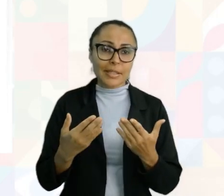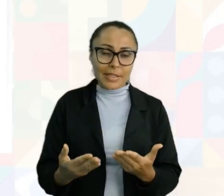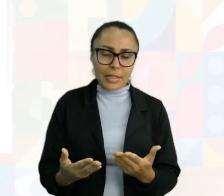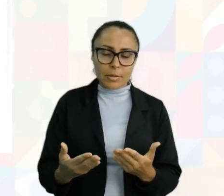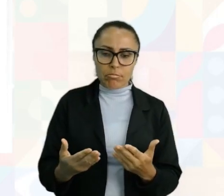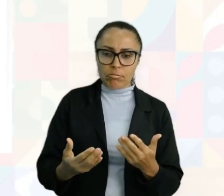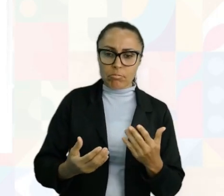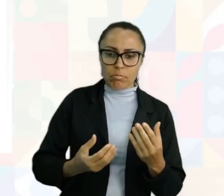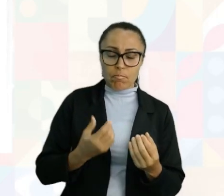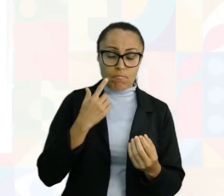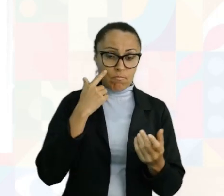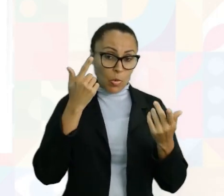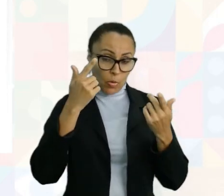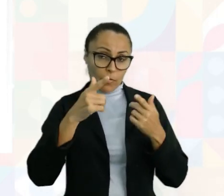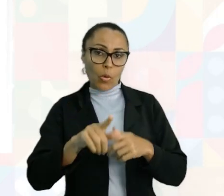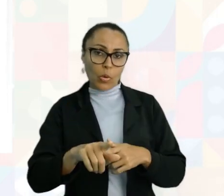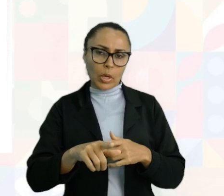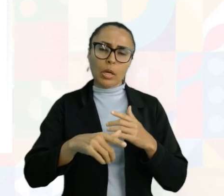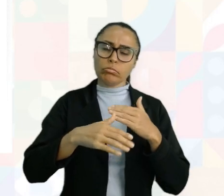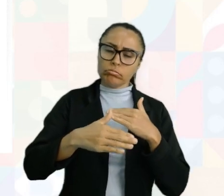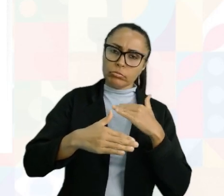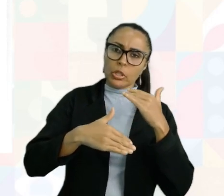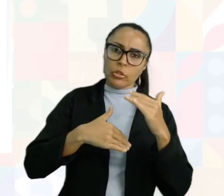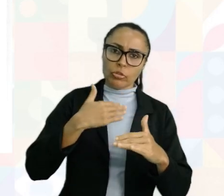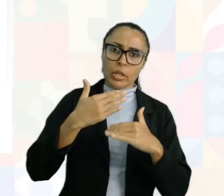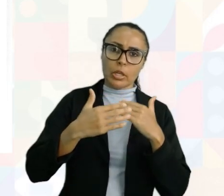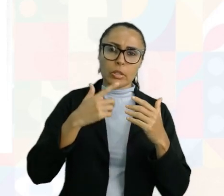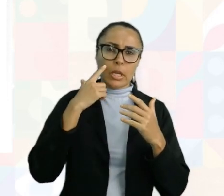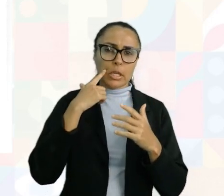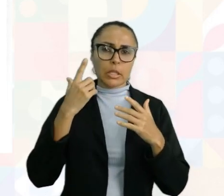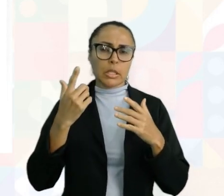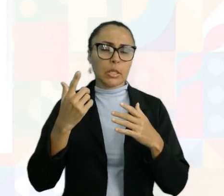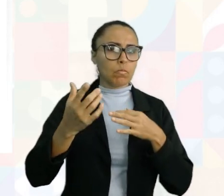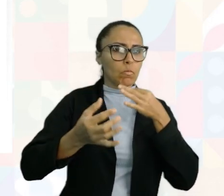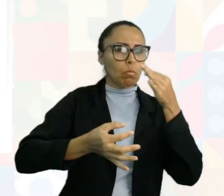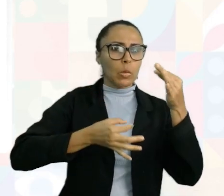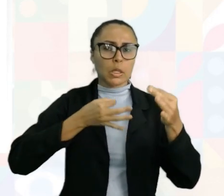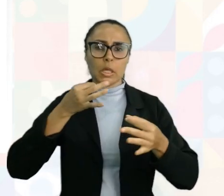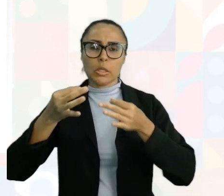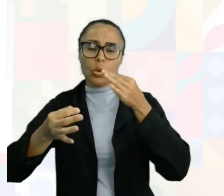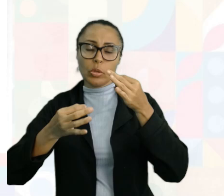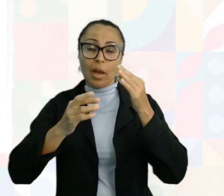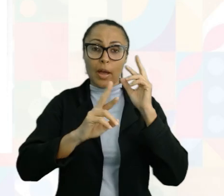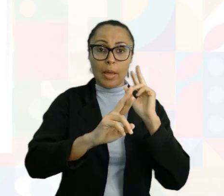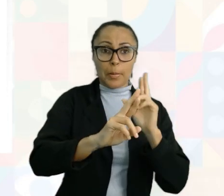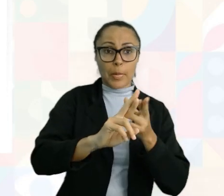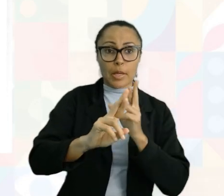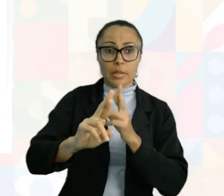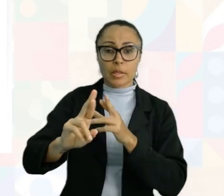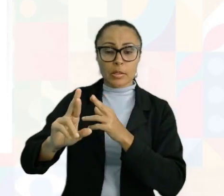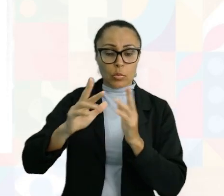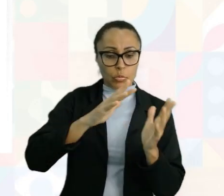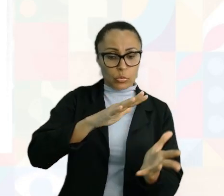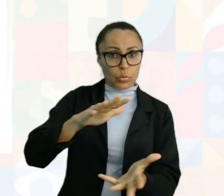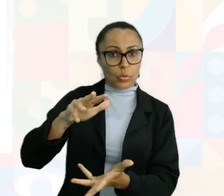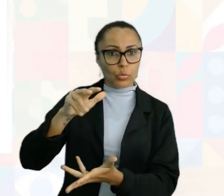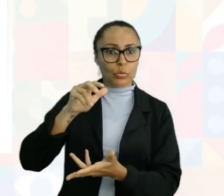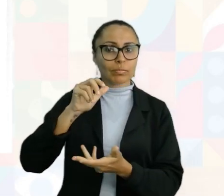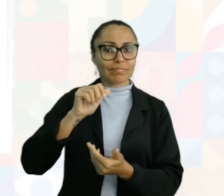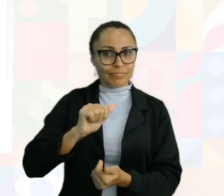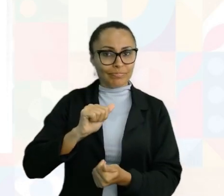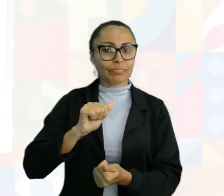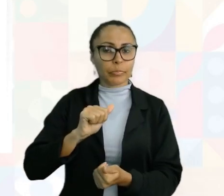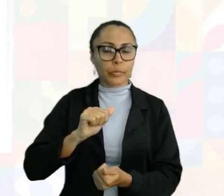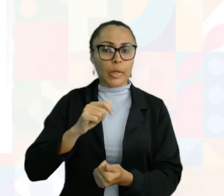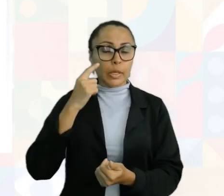ele ele gera uma série de indagações acerca da representação do mundo, né?